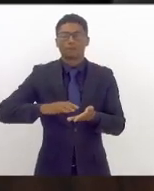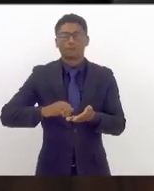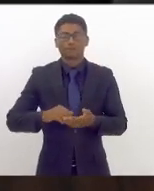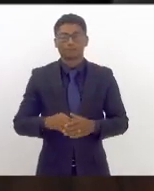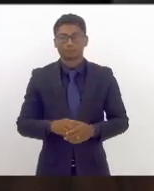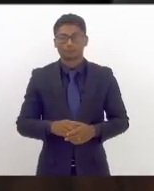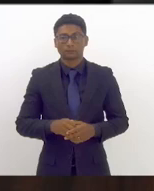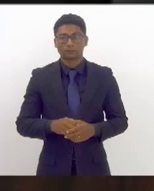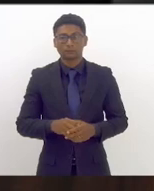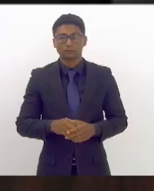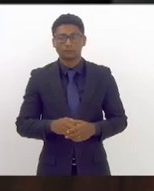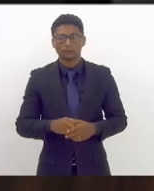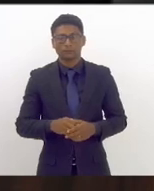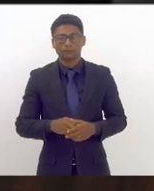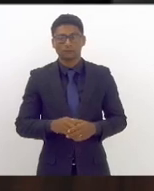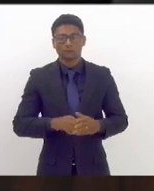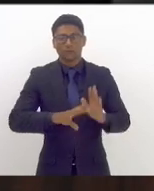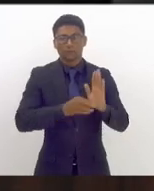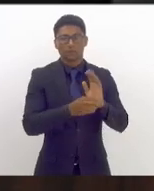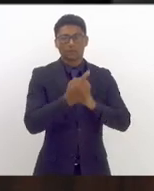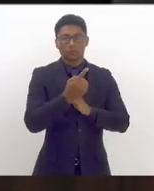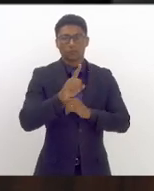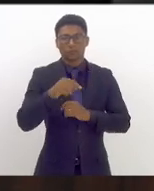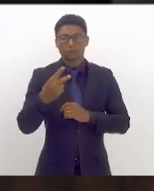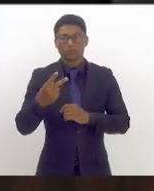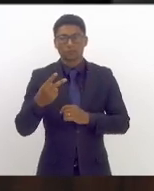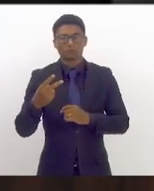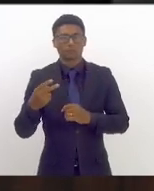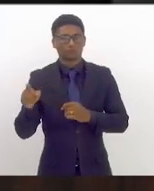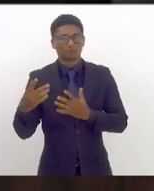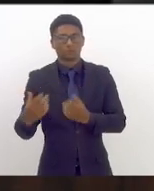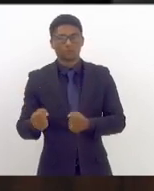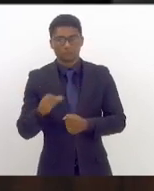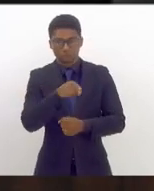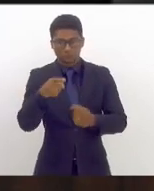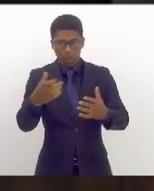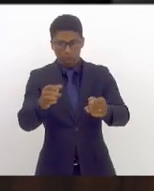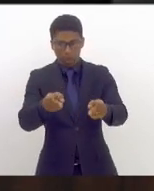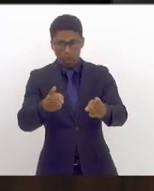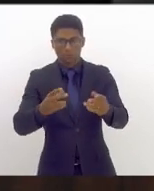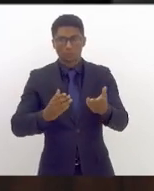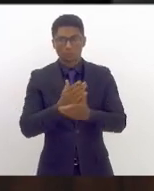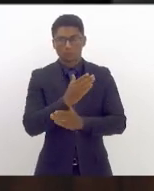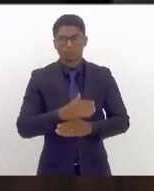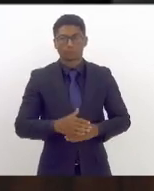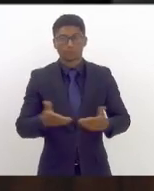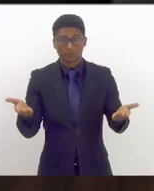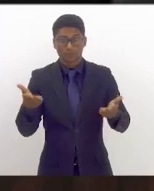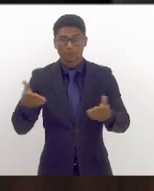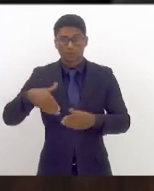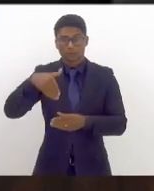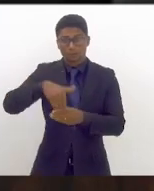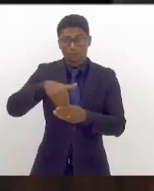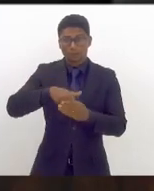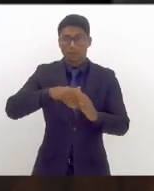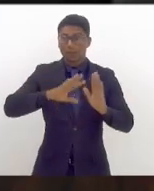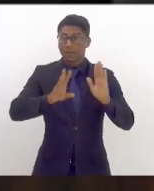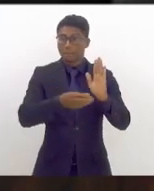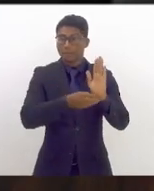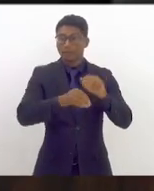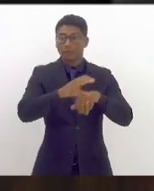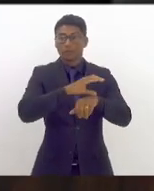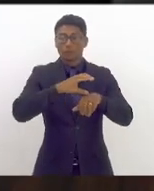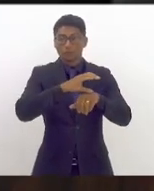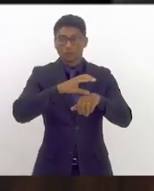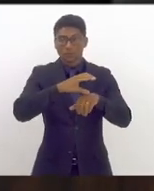ao mérito e favorável as emendas 1 e 2 senhores que aprovam permaneça Como estão aprovados em votação a emenda constitucional